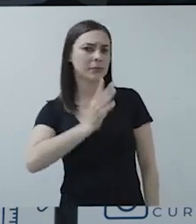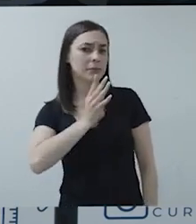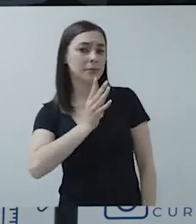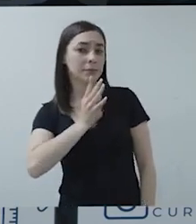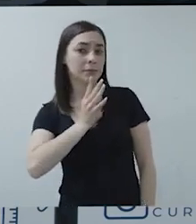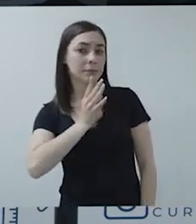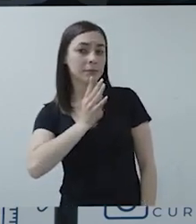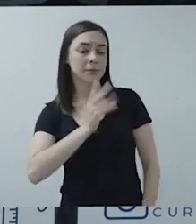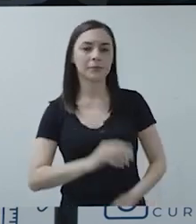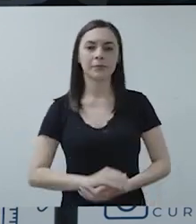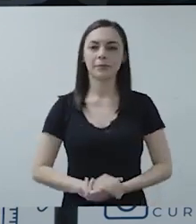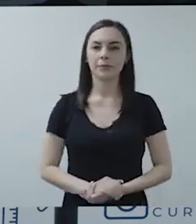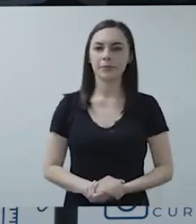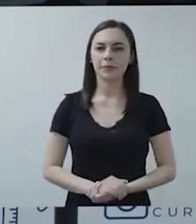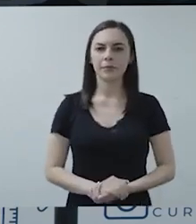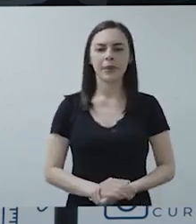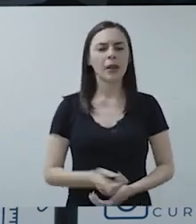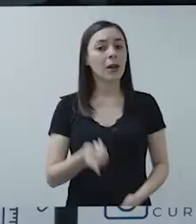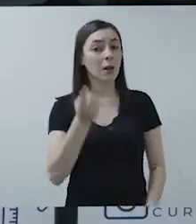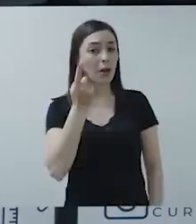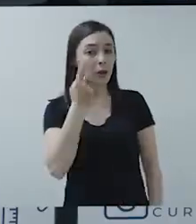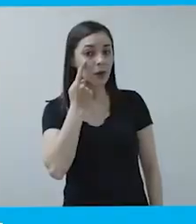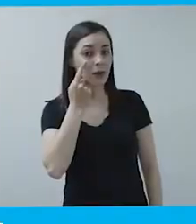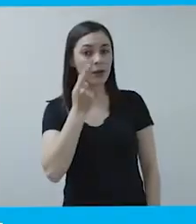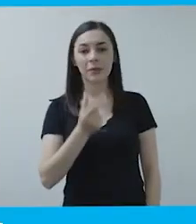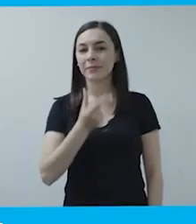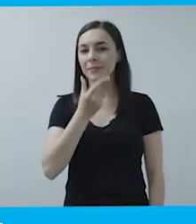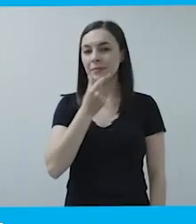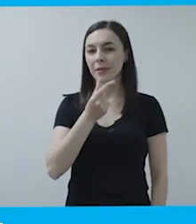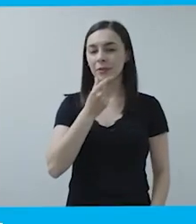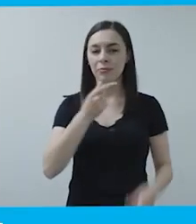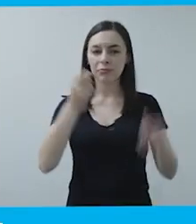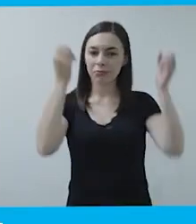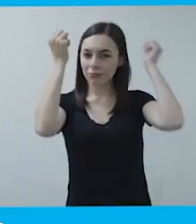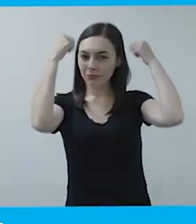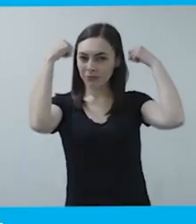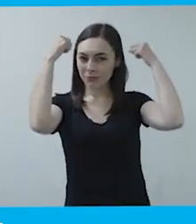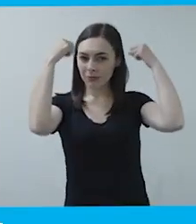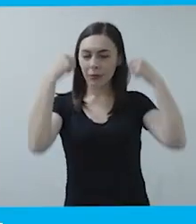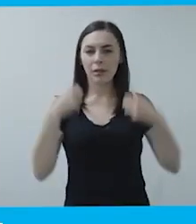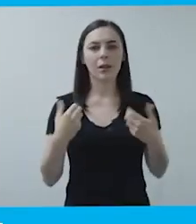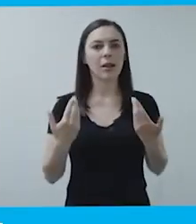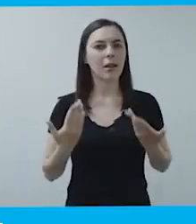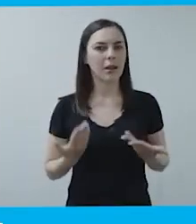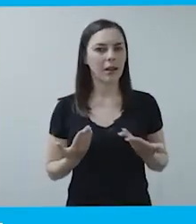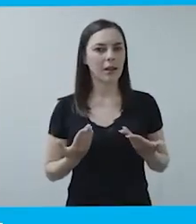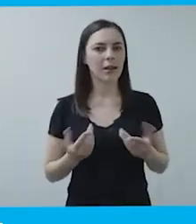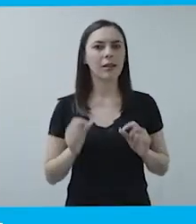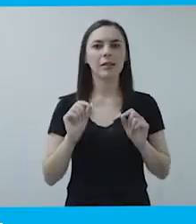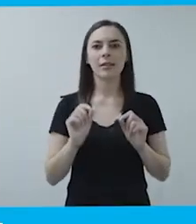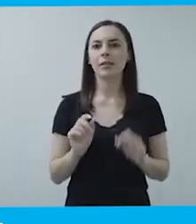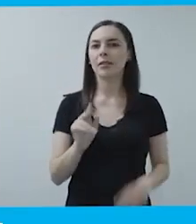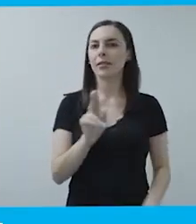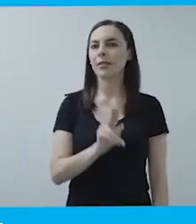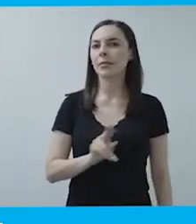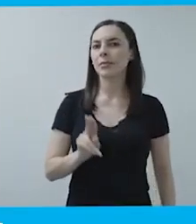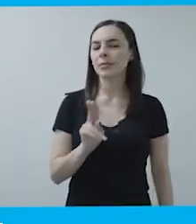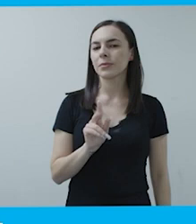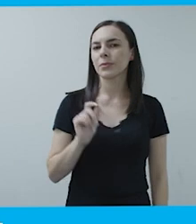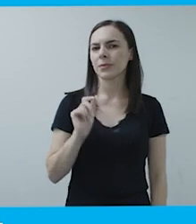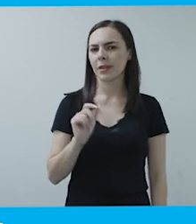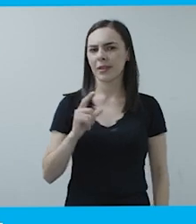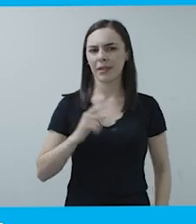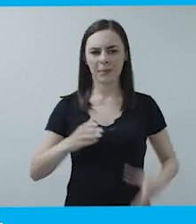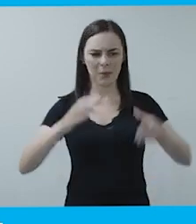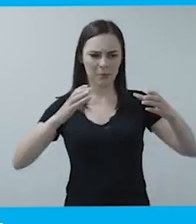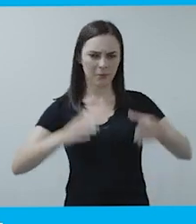conhecemos? Olha lá! O menino maluquinho, aquele que usa uma